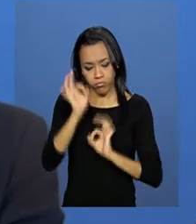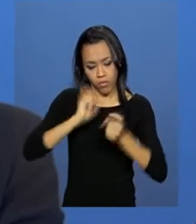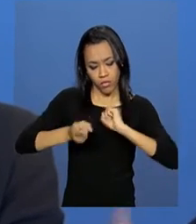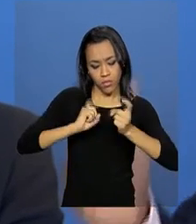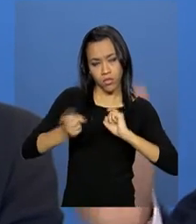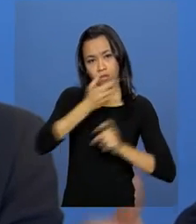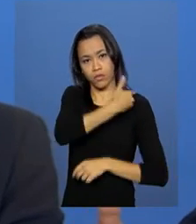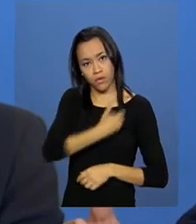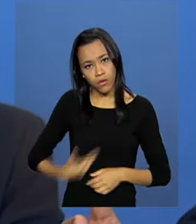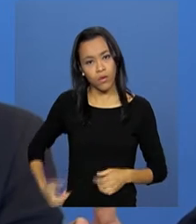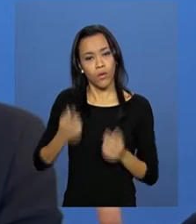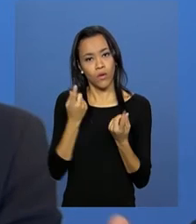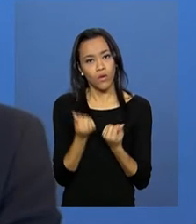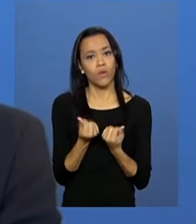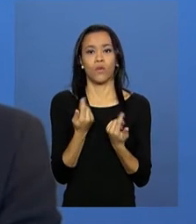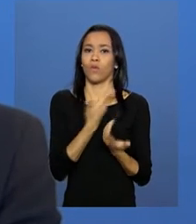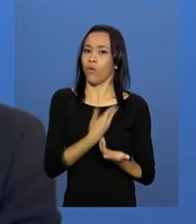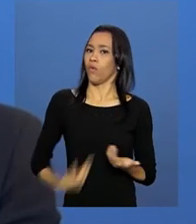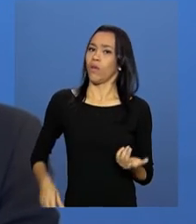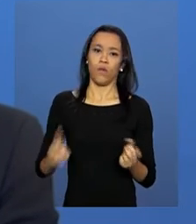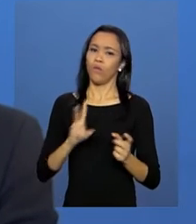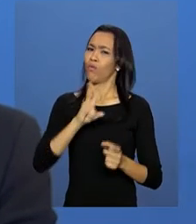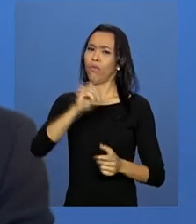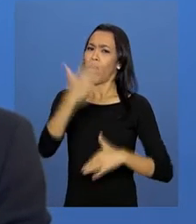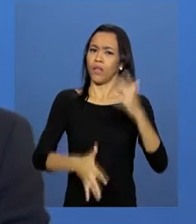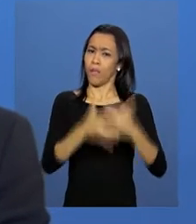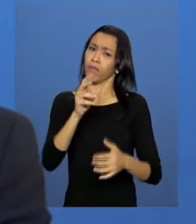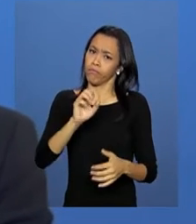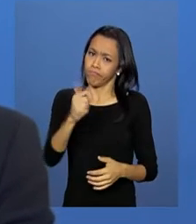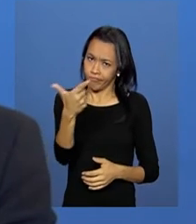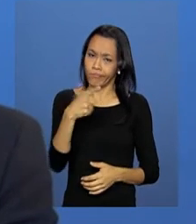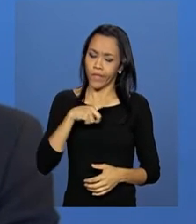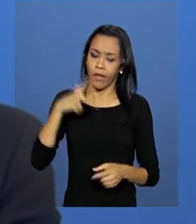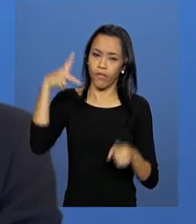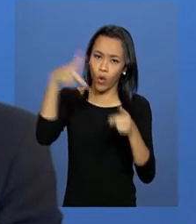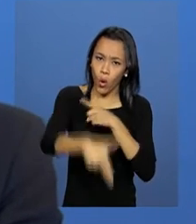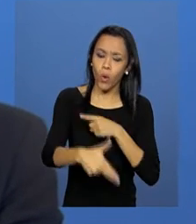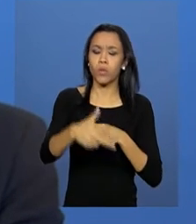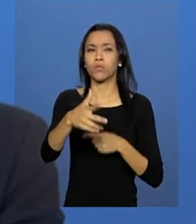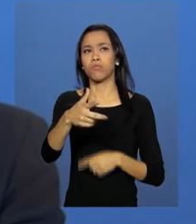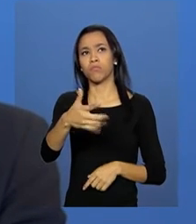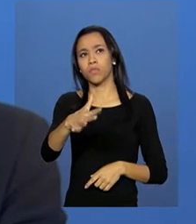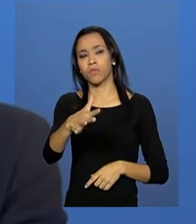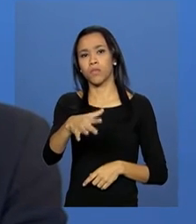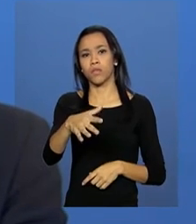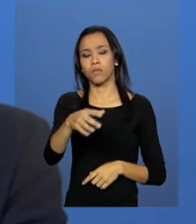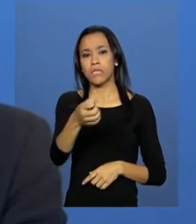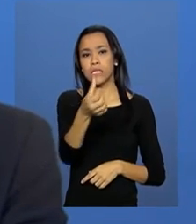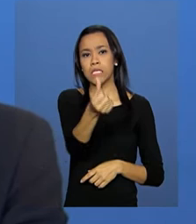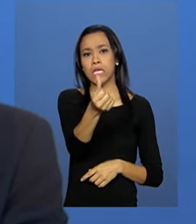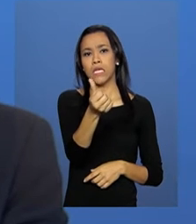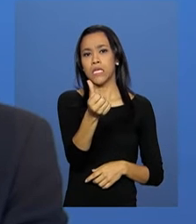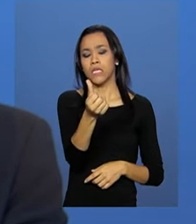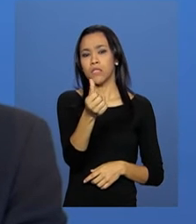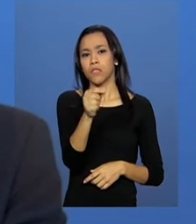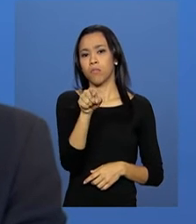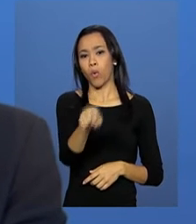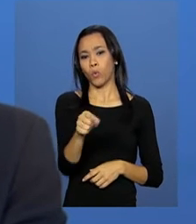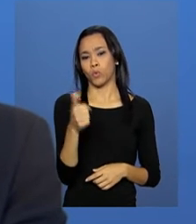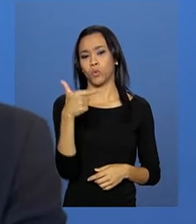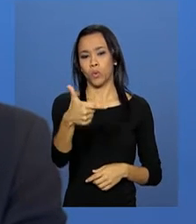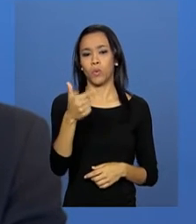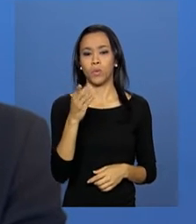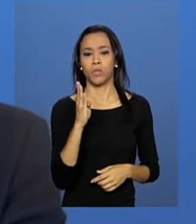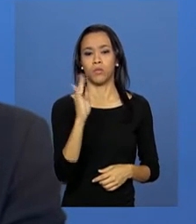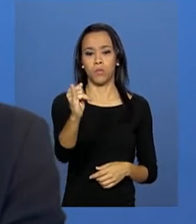Educação, porque houve um corte orçamentário da ordem de pouco mais de 6 bilhões de reais, 6,2, salvo